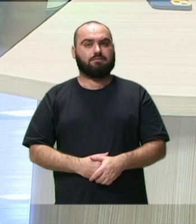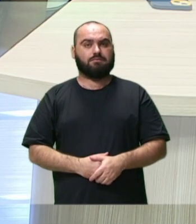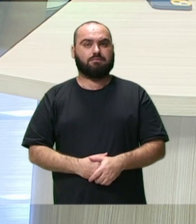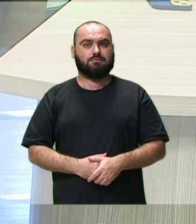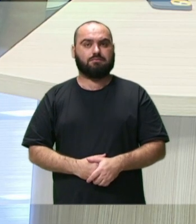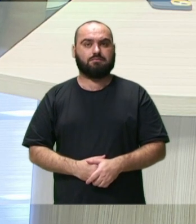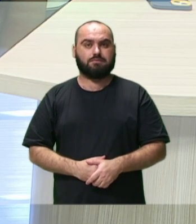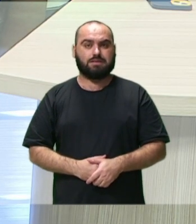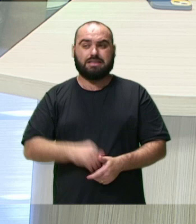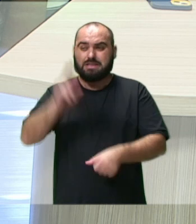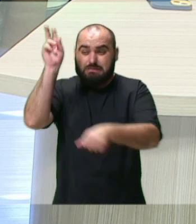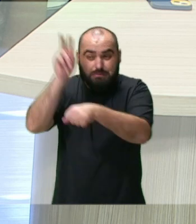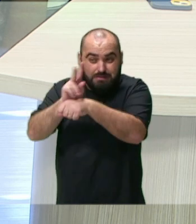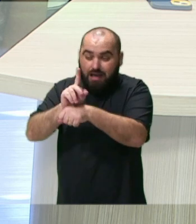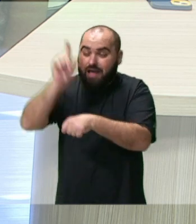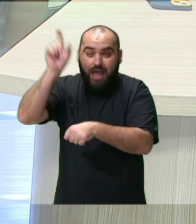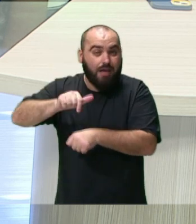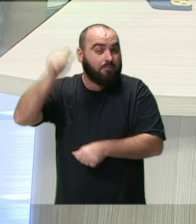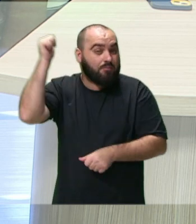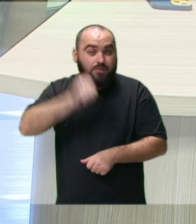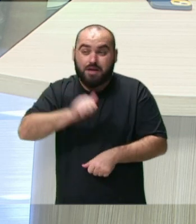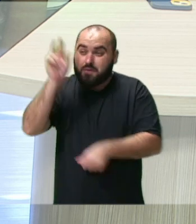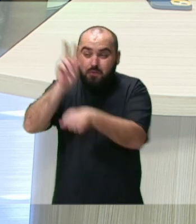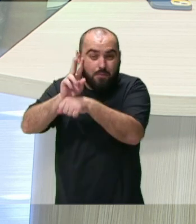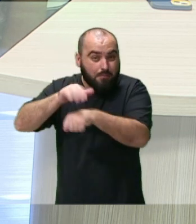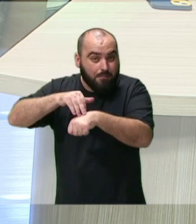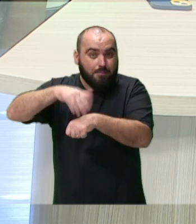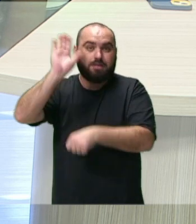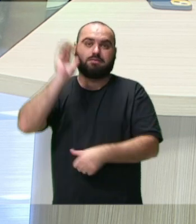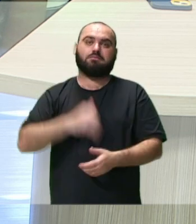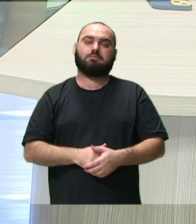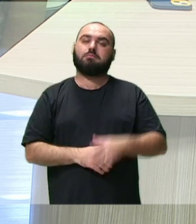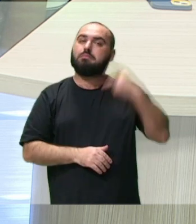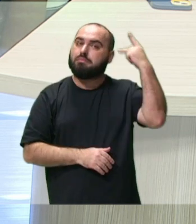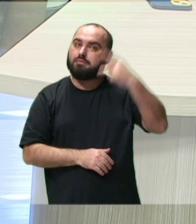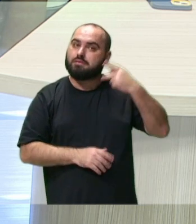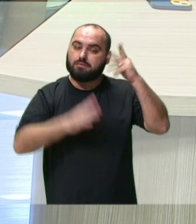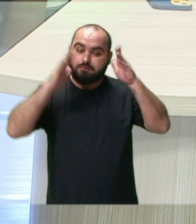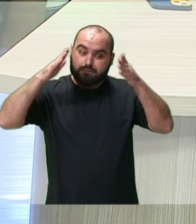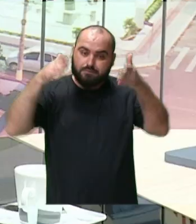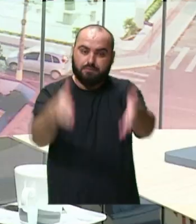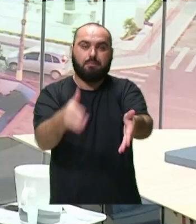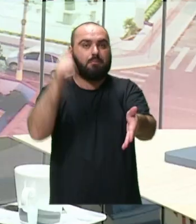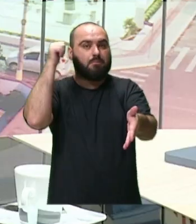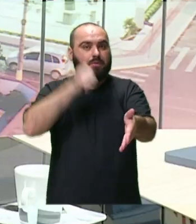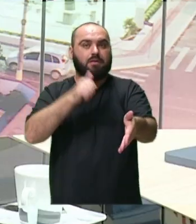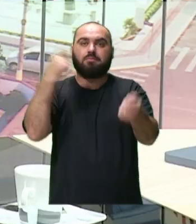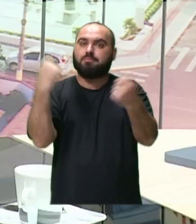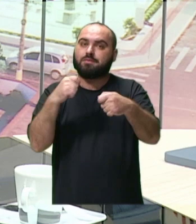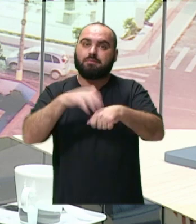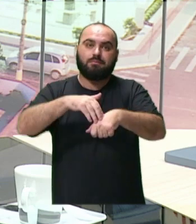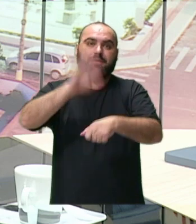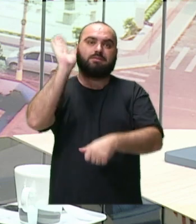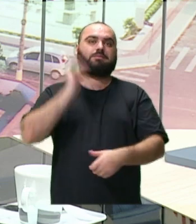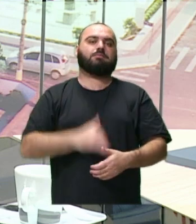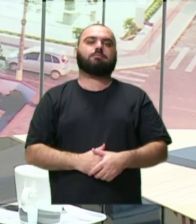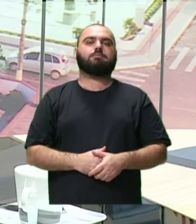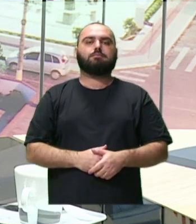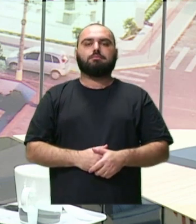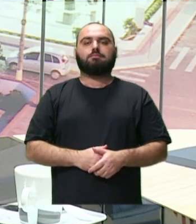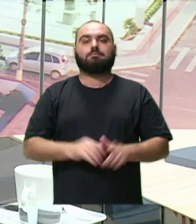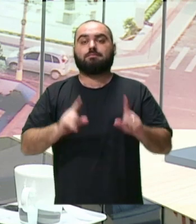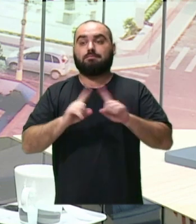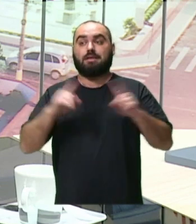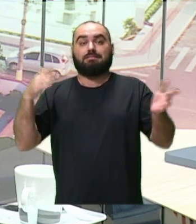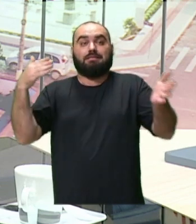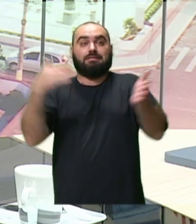muito mulher, muito mais mulher do que homem. Eu acho que a política é mais voltada para a mulher do que o homem. Só que isso ainda não